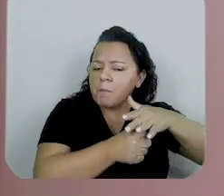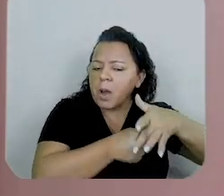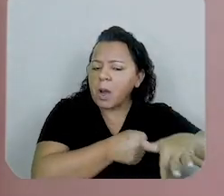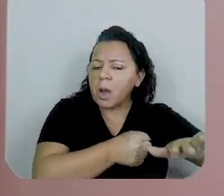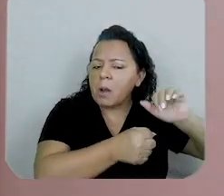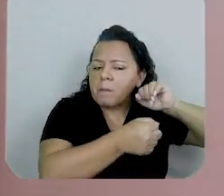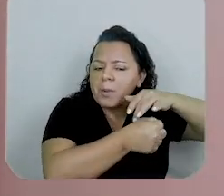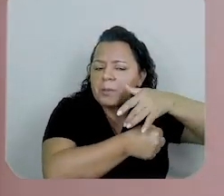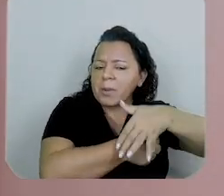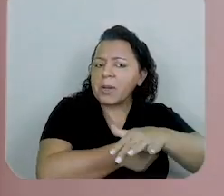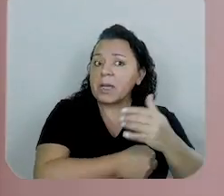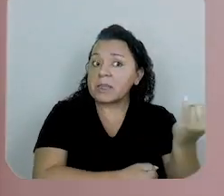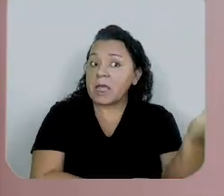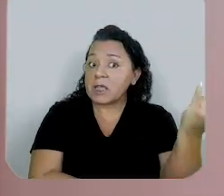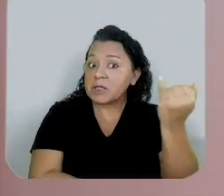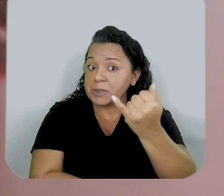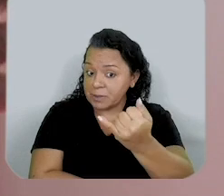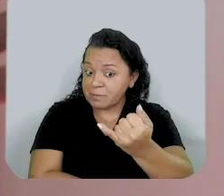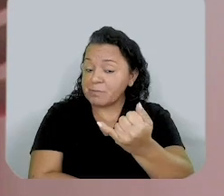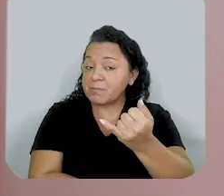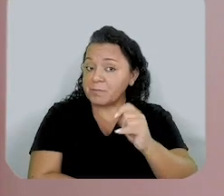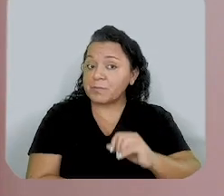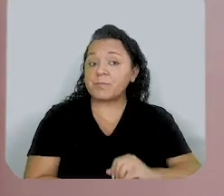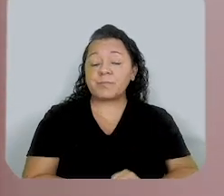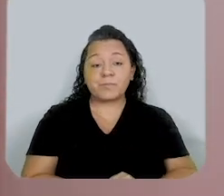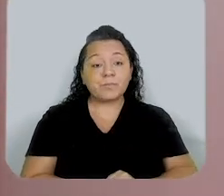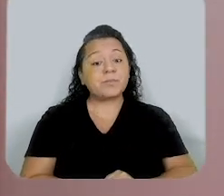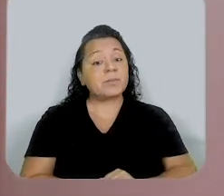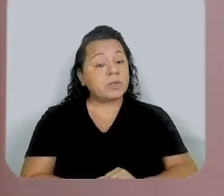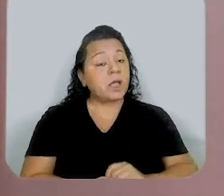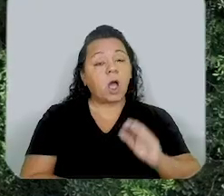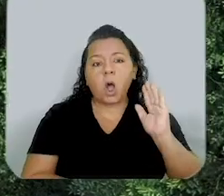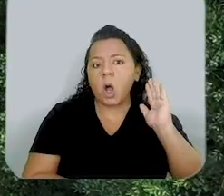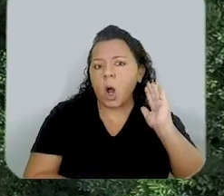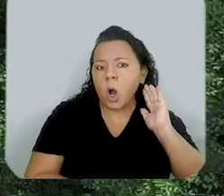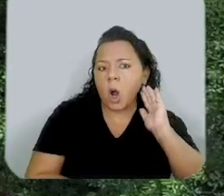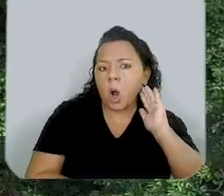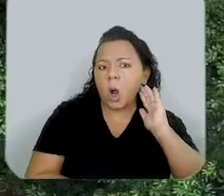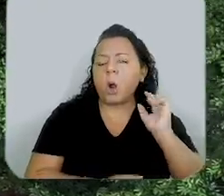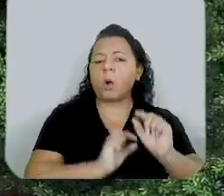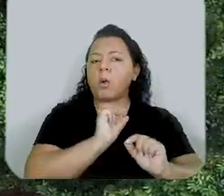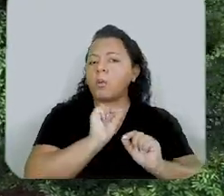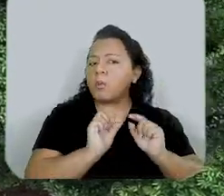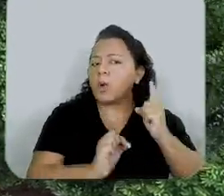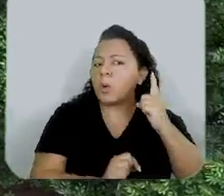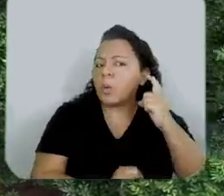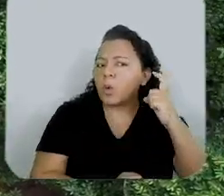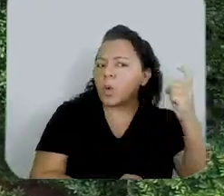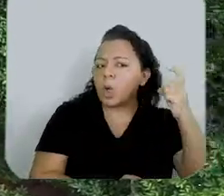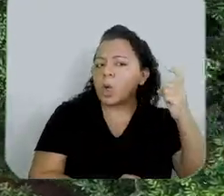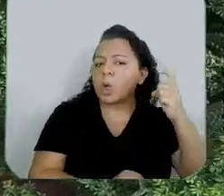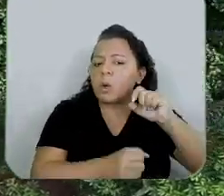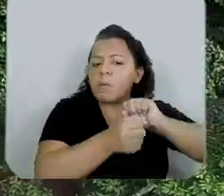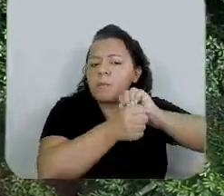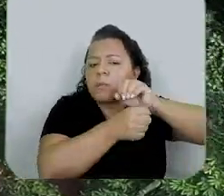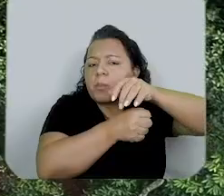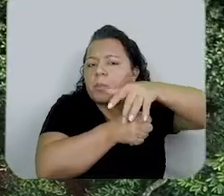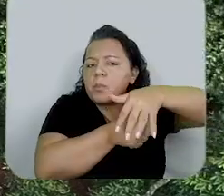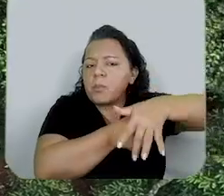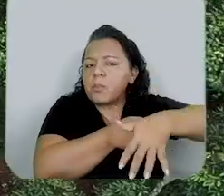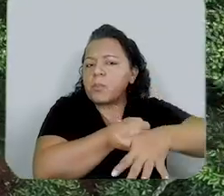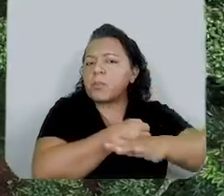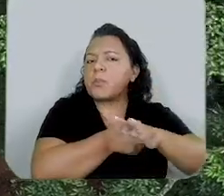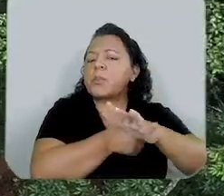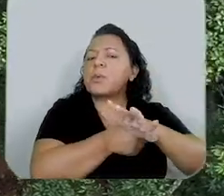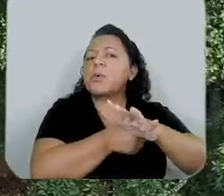disse, ouvi o som da cachoeira diferente hoje. Vai acontecer alguma coisa.